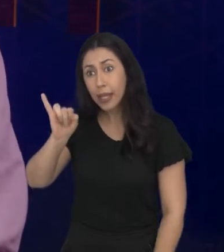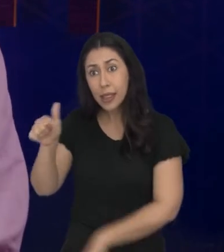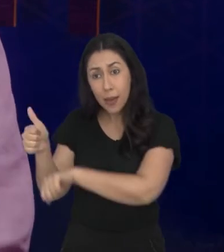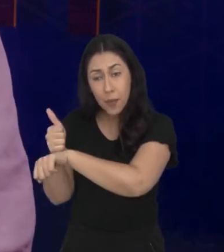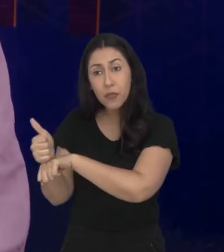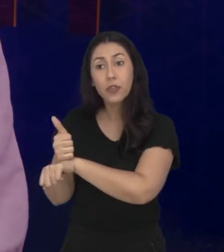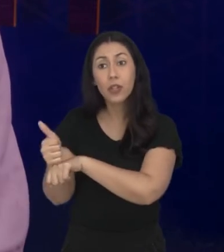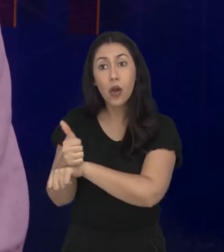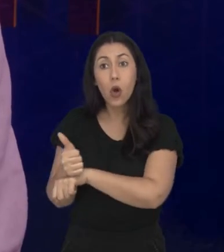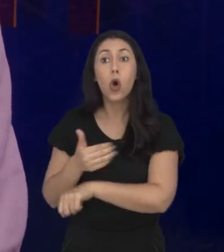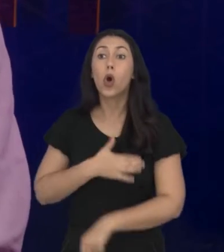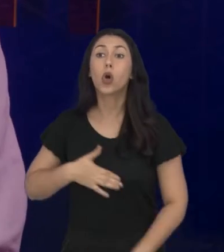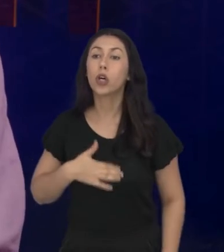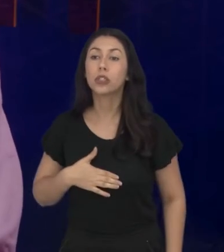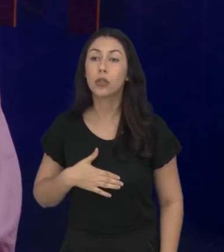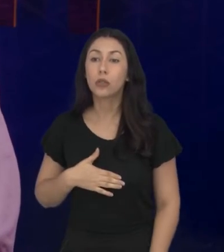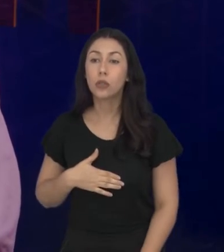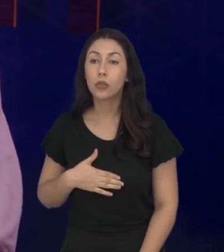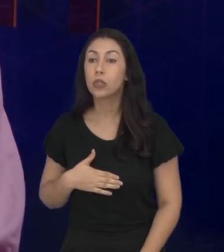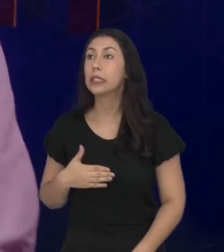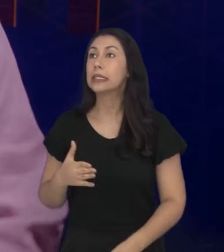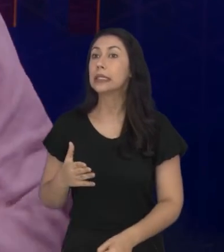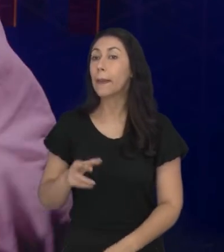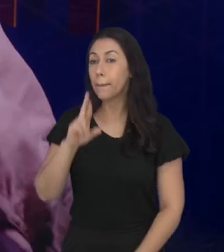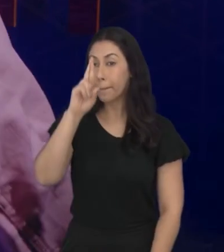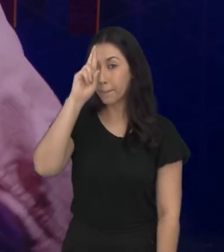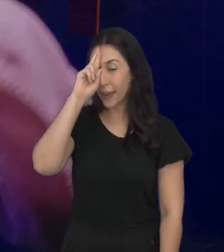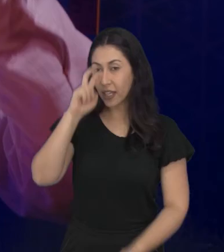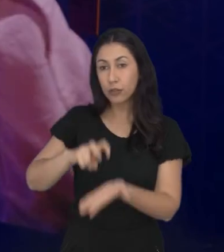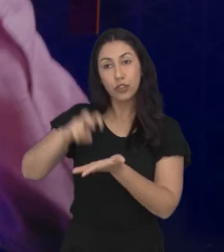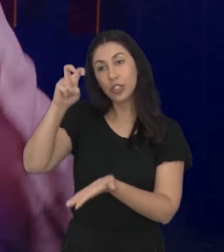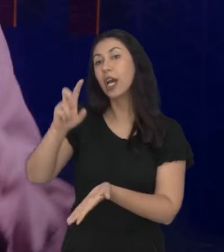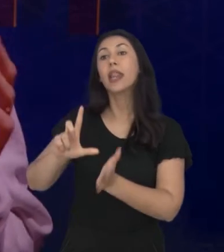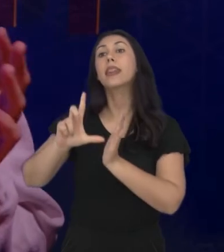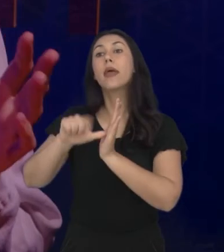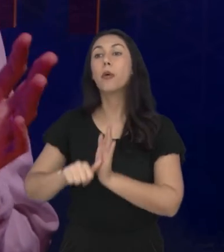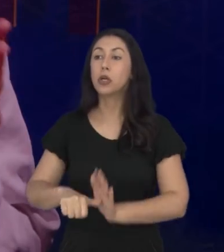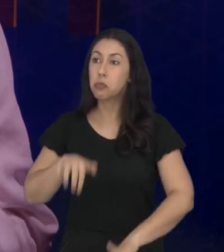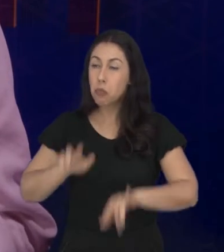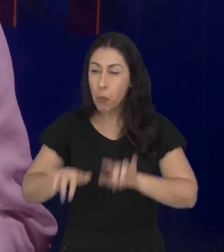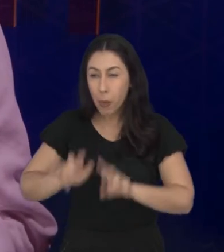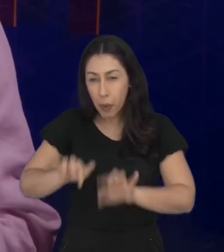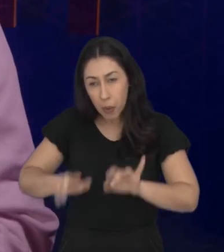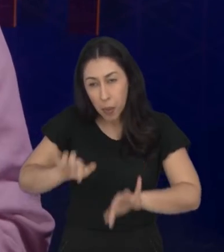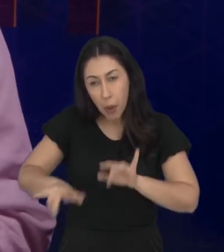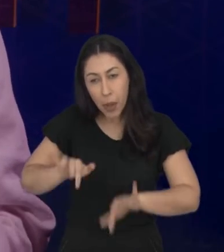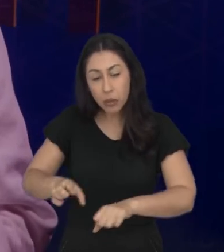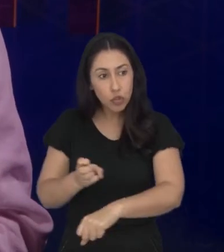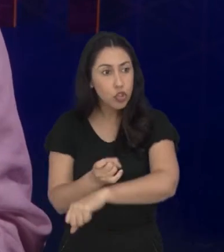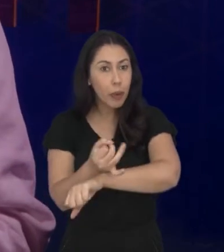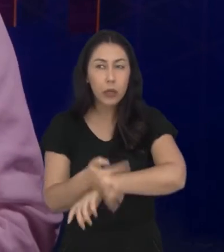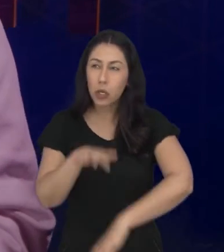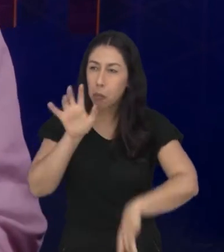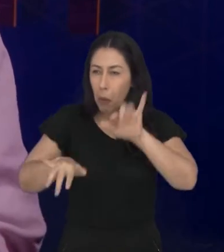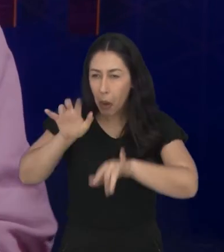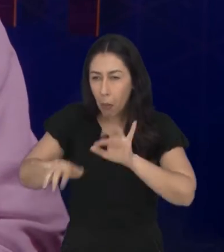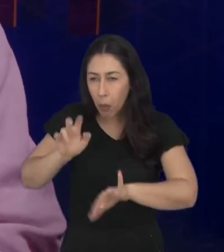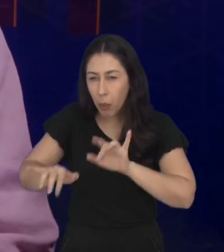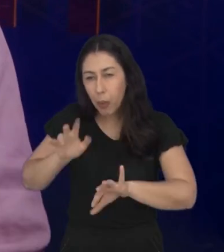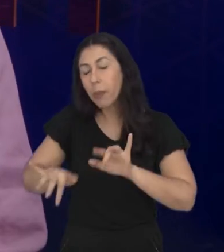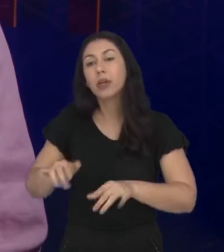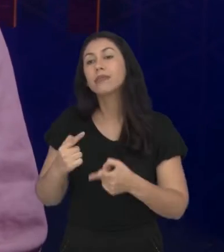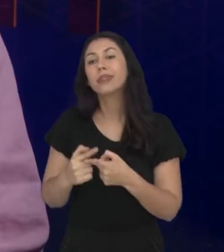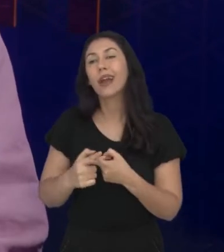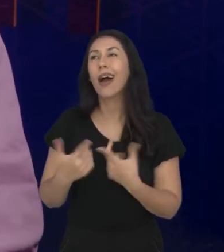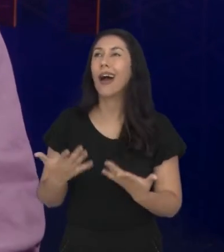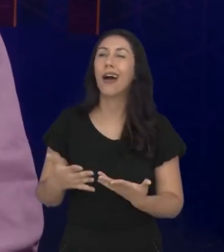preferem começar a trabalhar depois do almoço e avançar a madrugada dentro, tal, que eles funcionam bem. Eles falam,